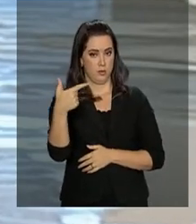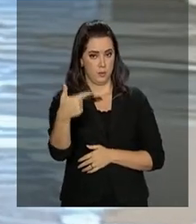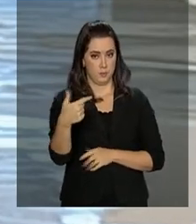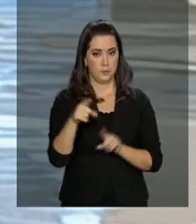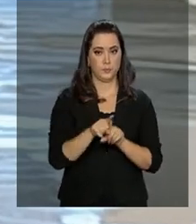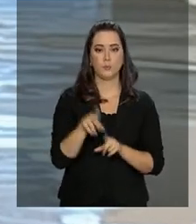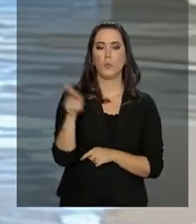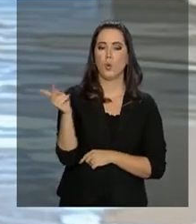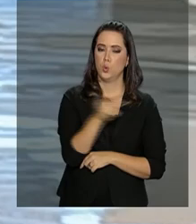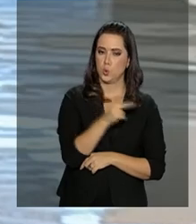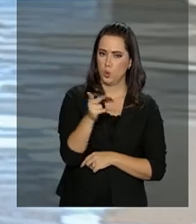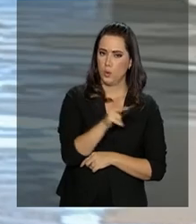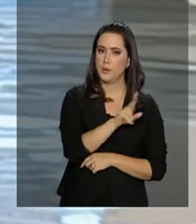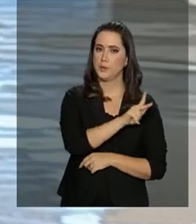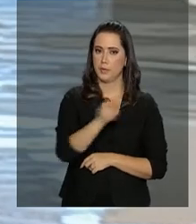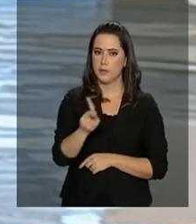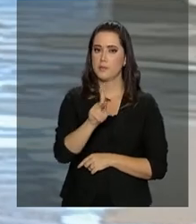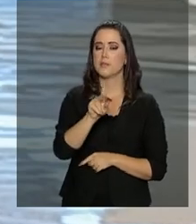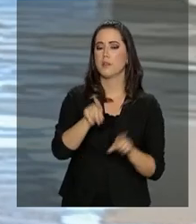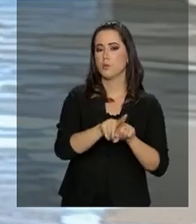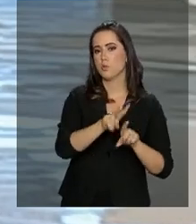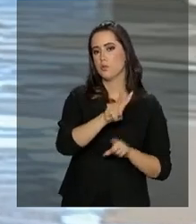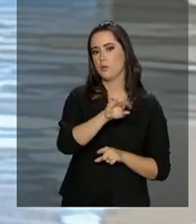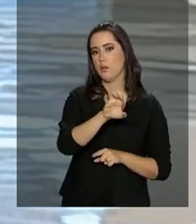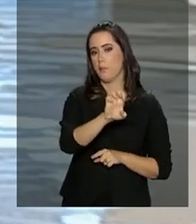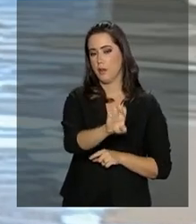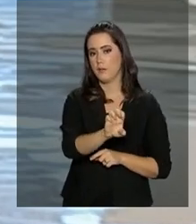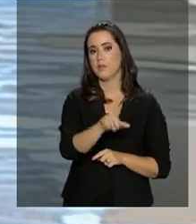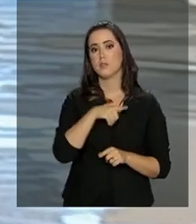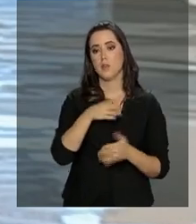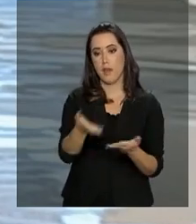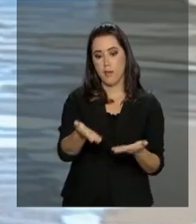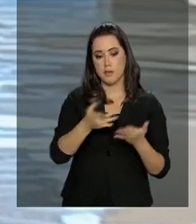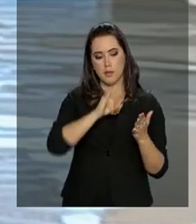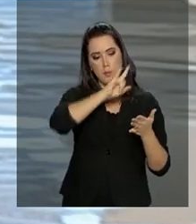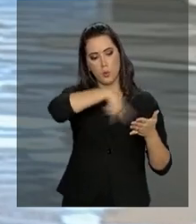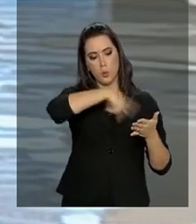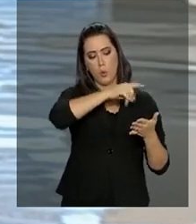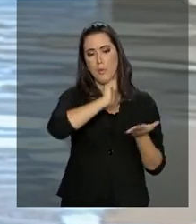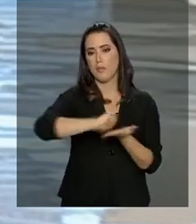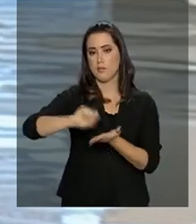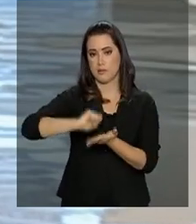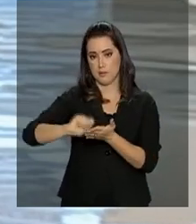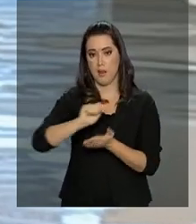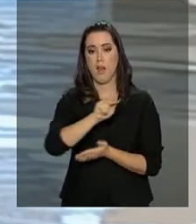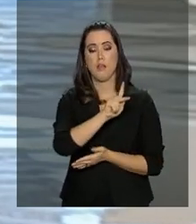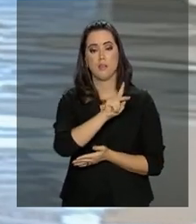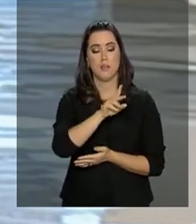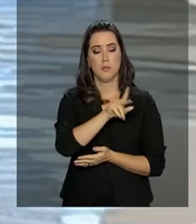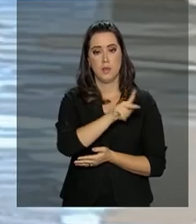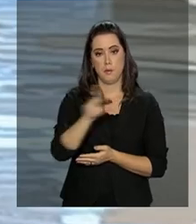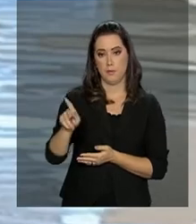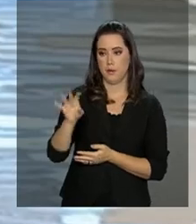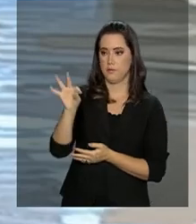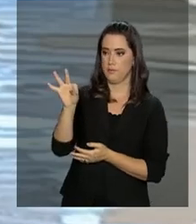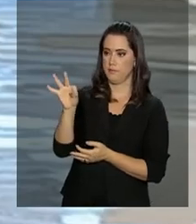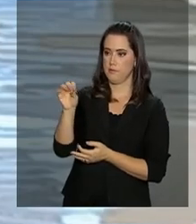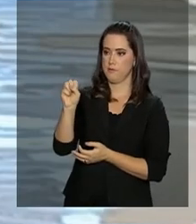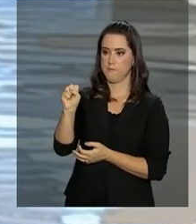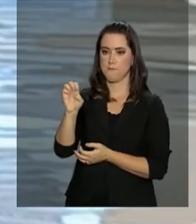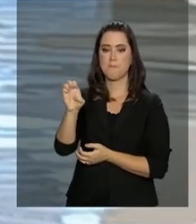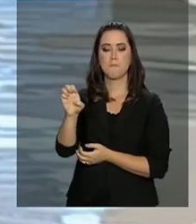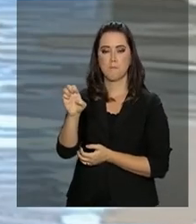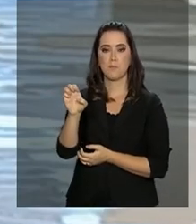e Mourão vão receber os diplomas assinados pela presidente do TSE, a ministra Rosa Weber, que vai conduzir essa